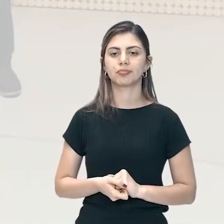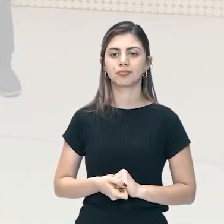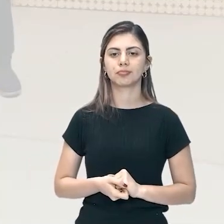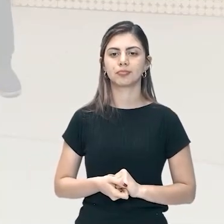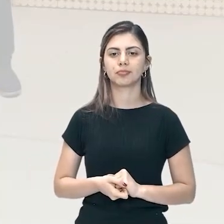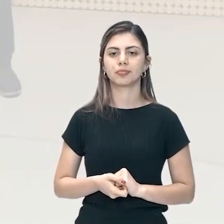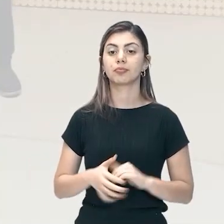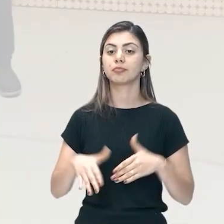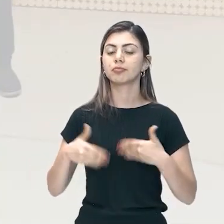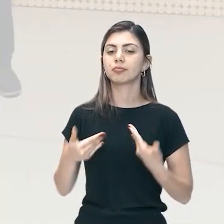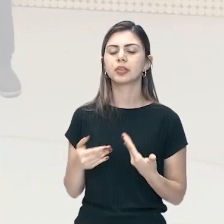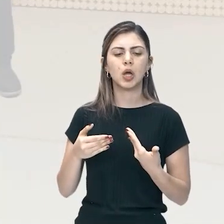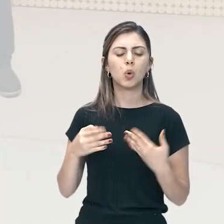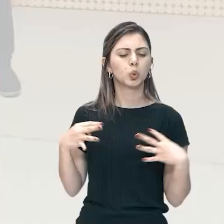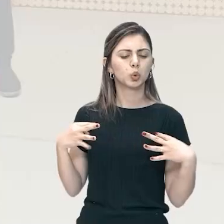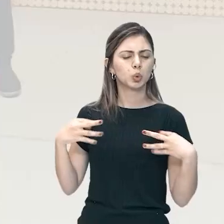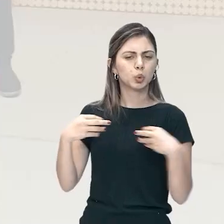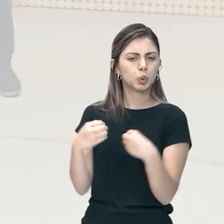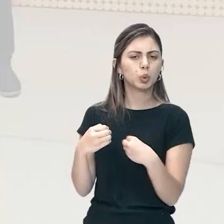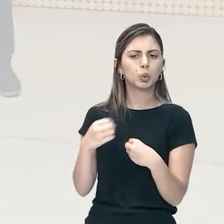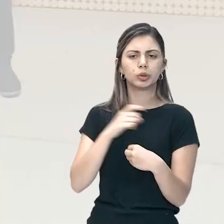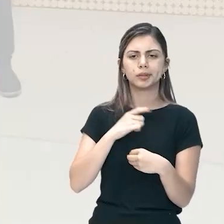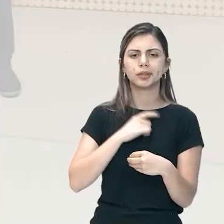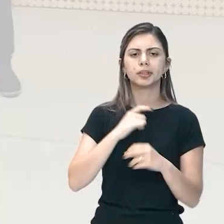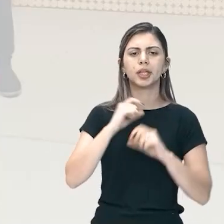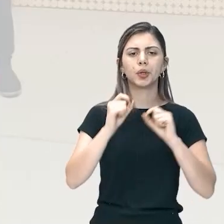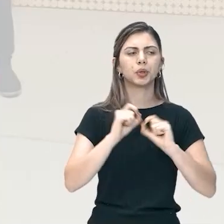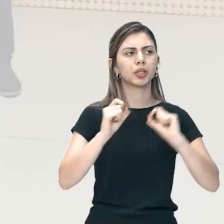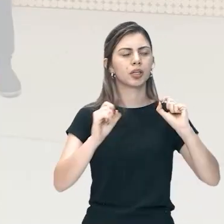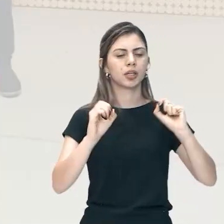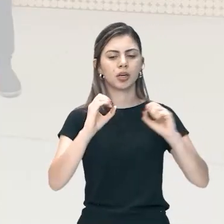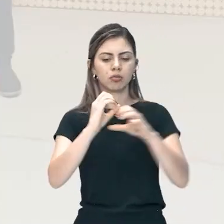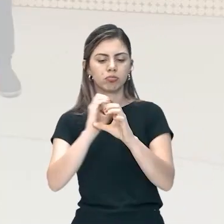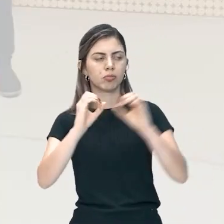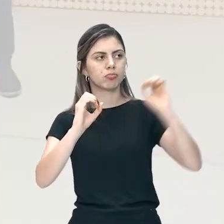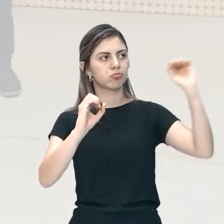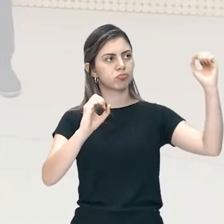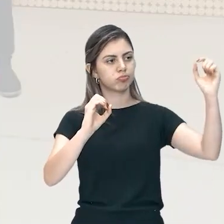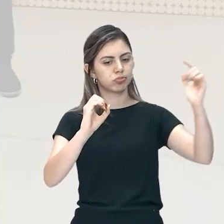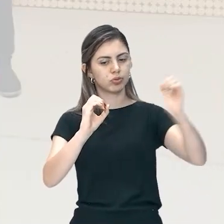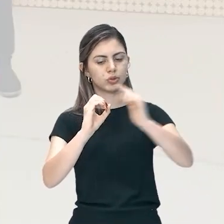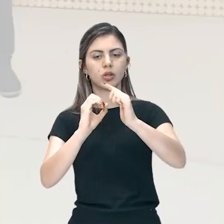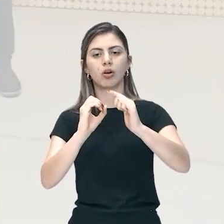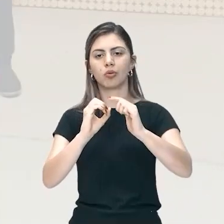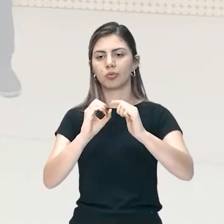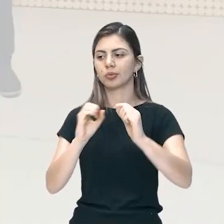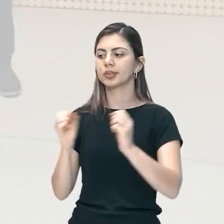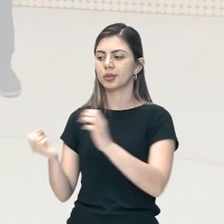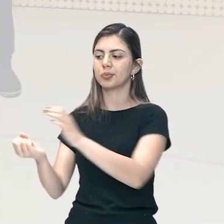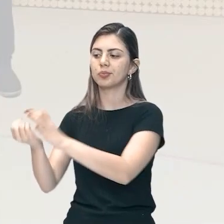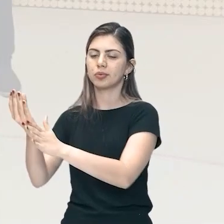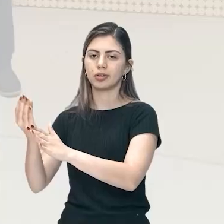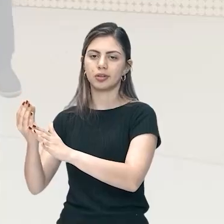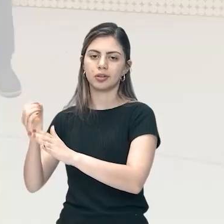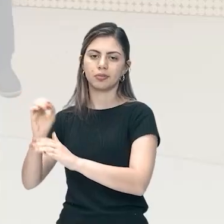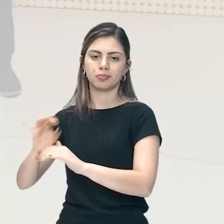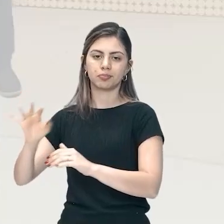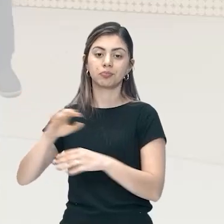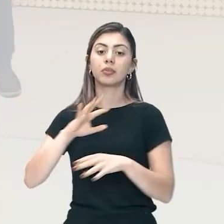imagem. Todo esse processo de captação de luz vai passar lá para esse outro elemento aqui,